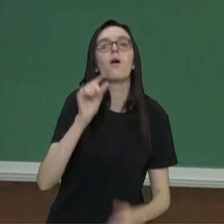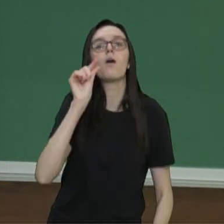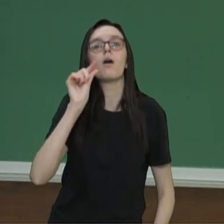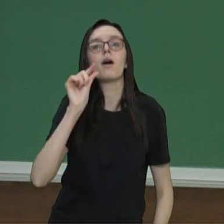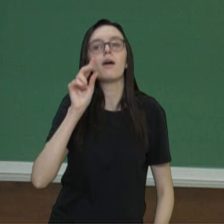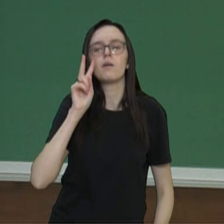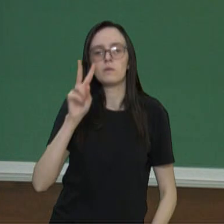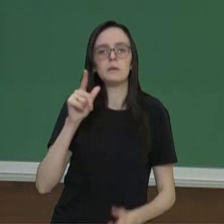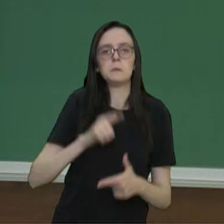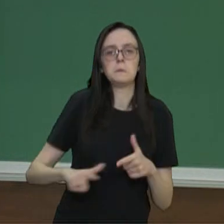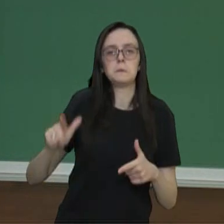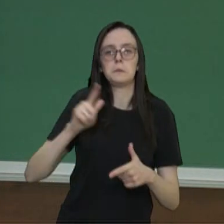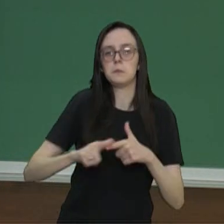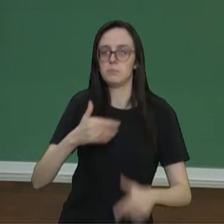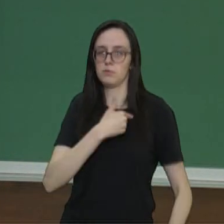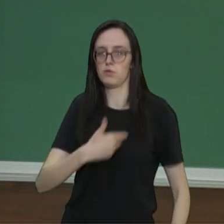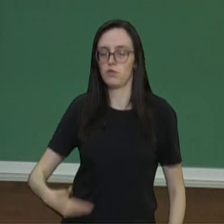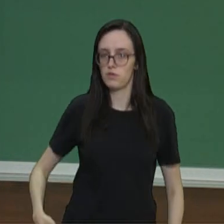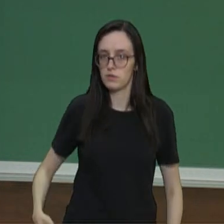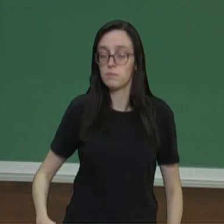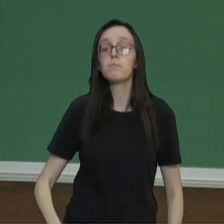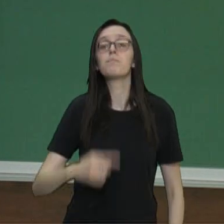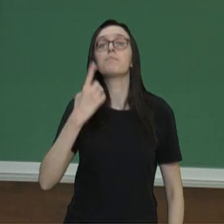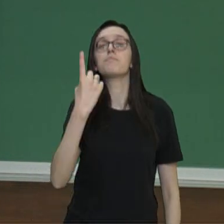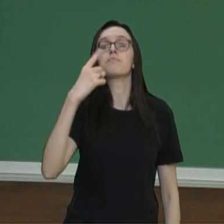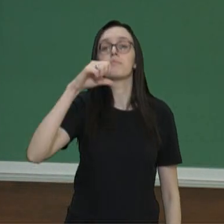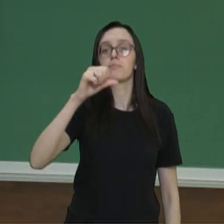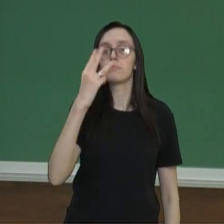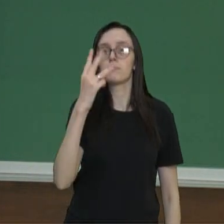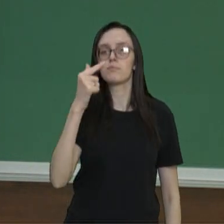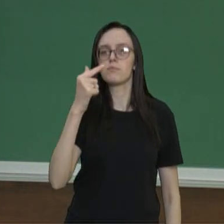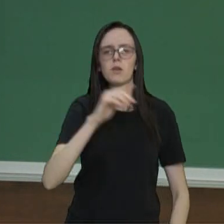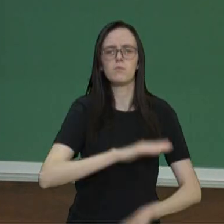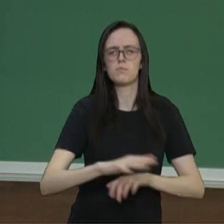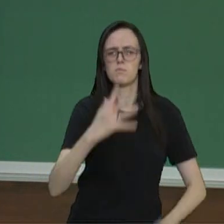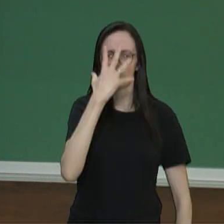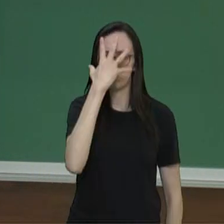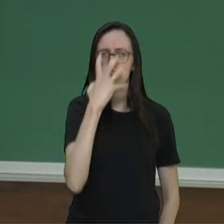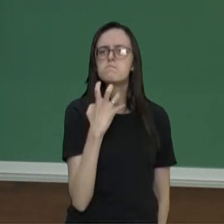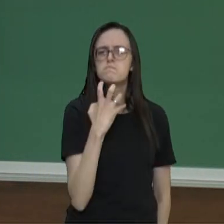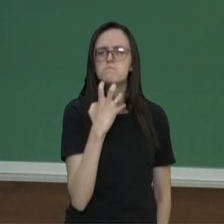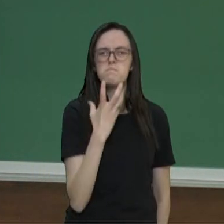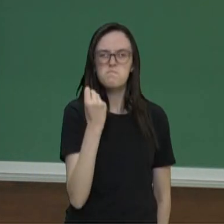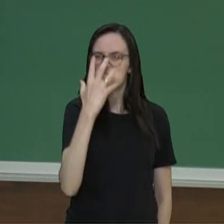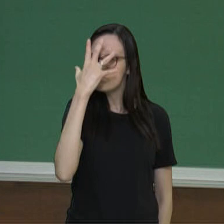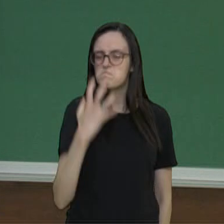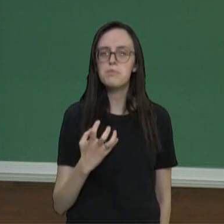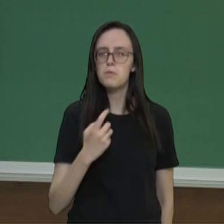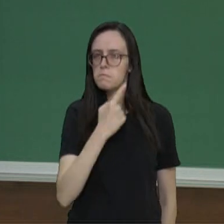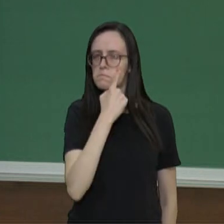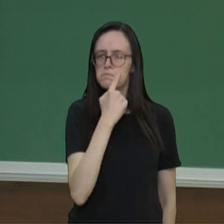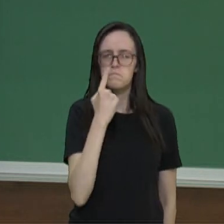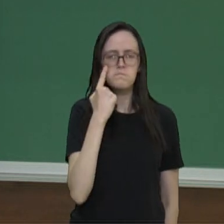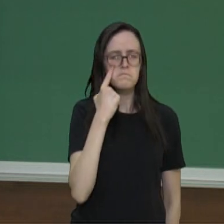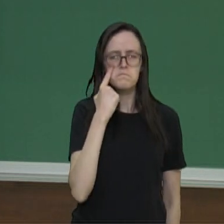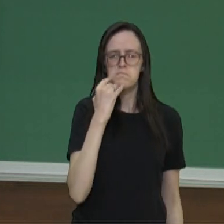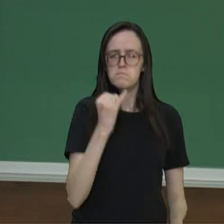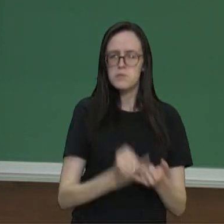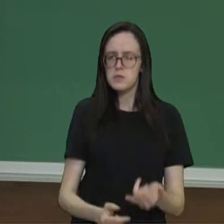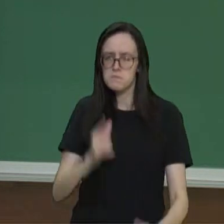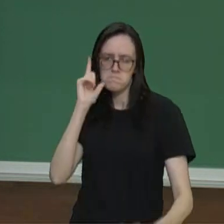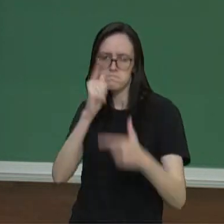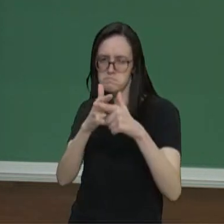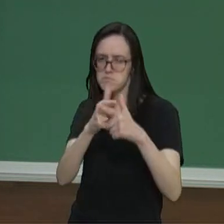ver problemas no seu governo. E em 37, ele fecha a cara de vez, extremamente bravo, com um olhar como se estivesse dando uma